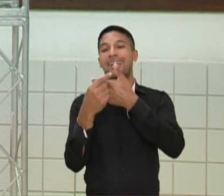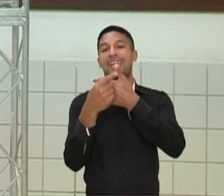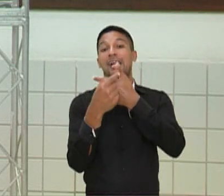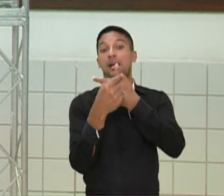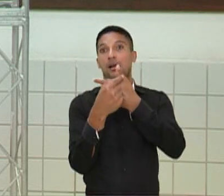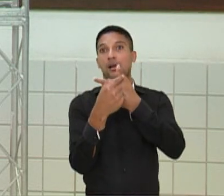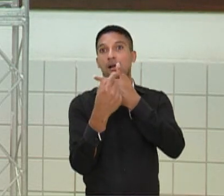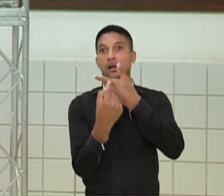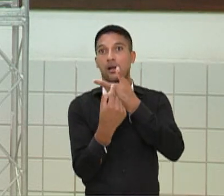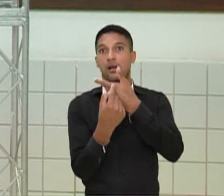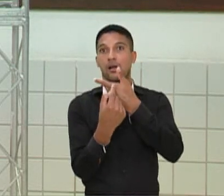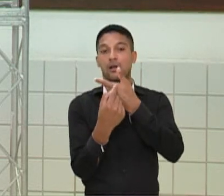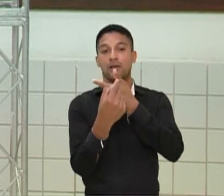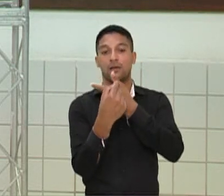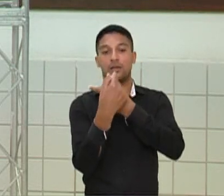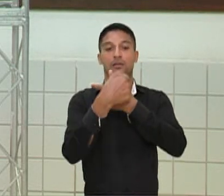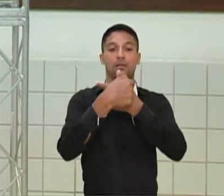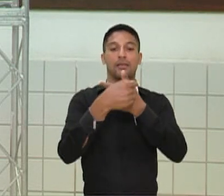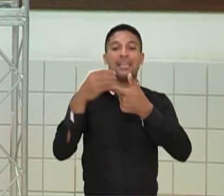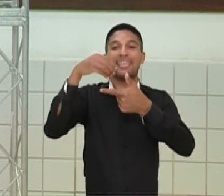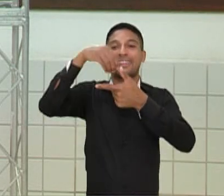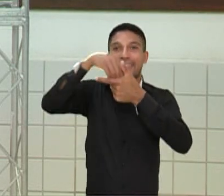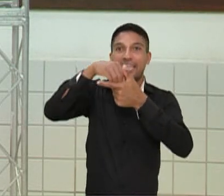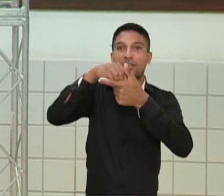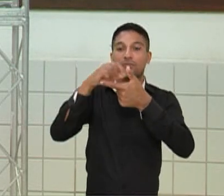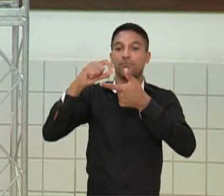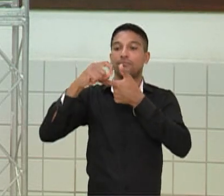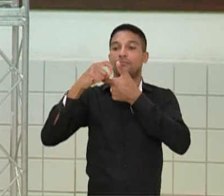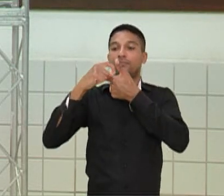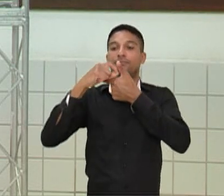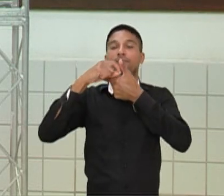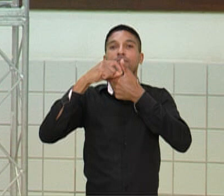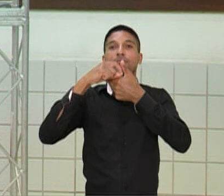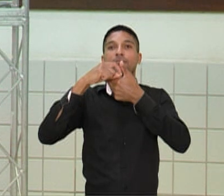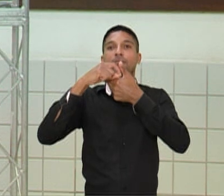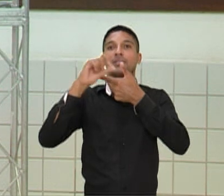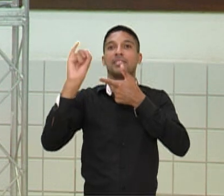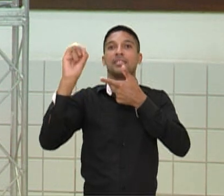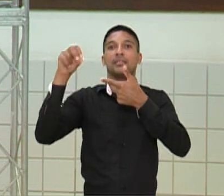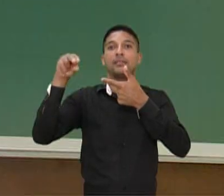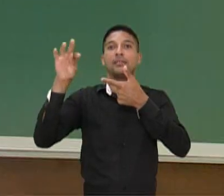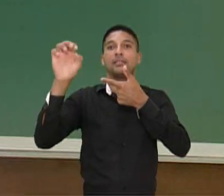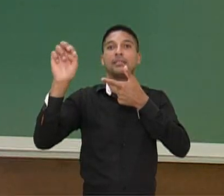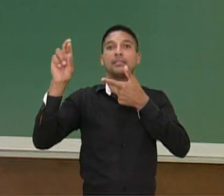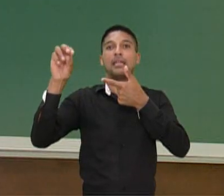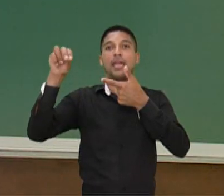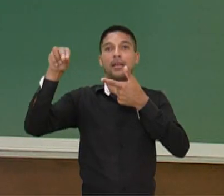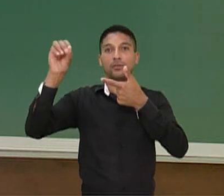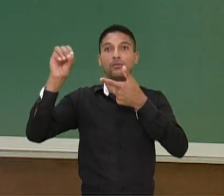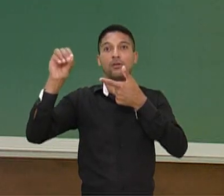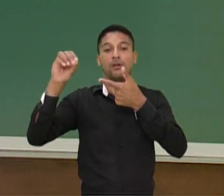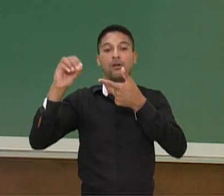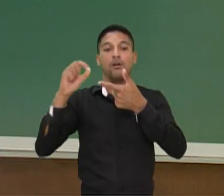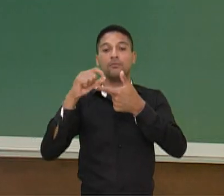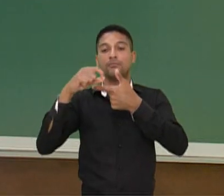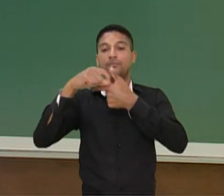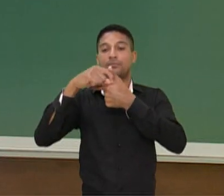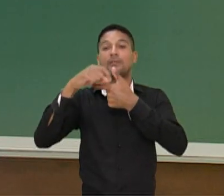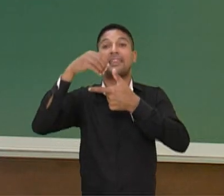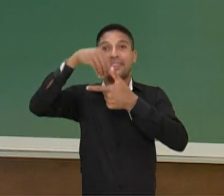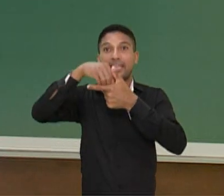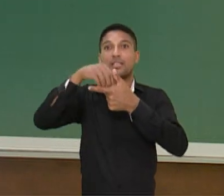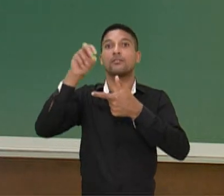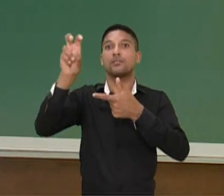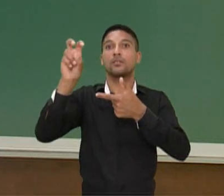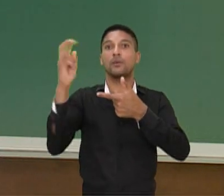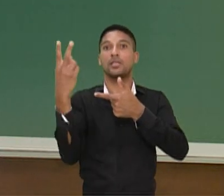lá? Suplementares somam 180. Então, aqui, um ângulo é 52 graus.